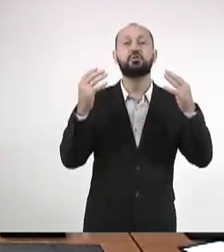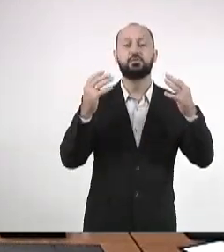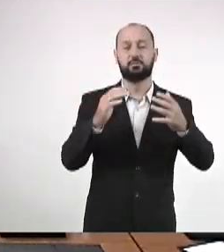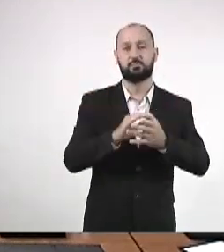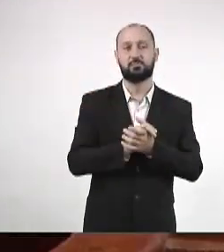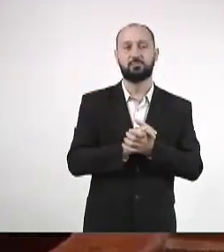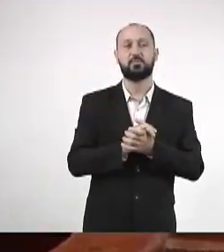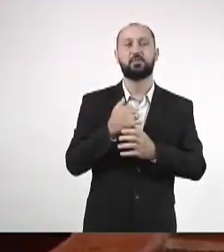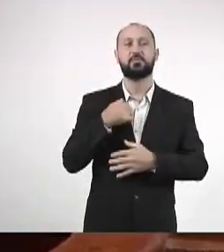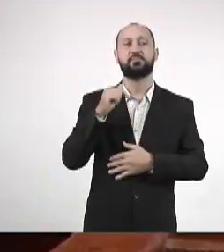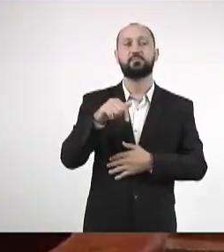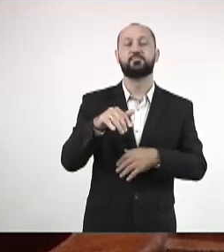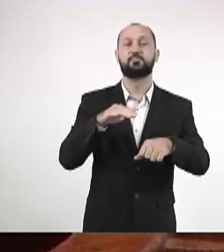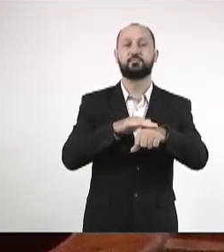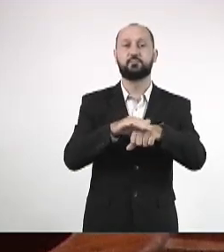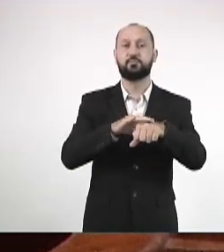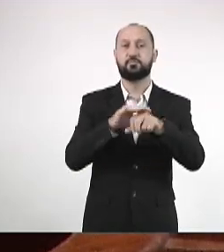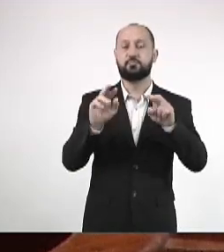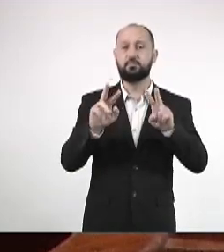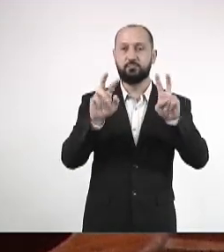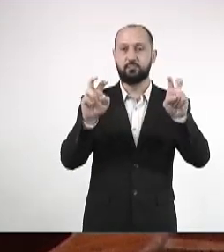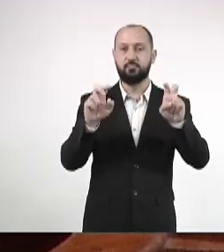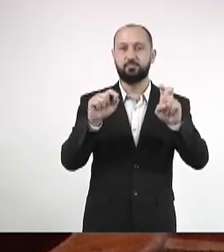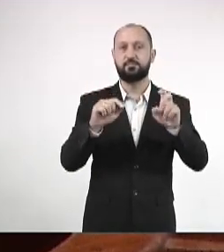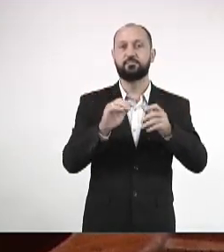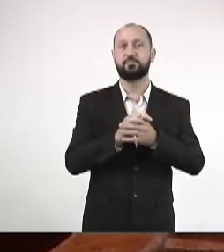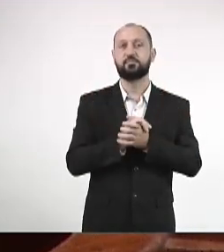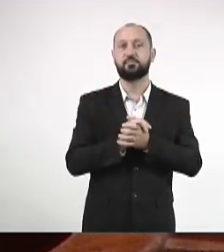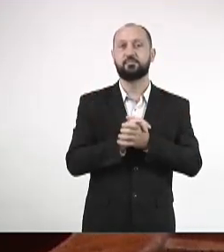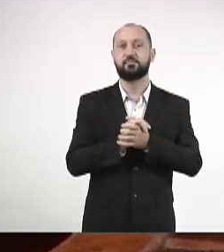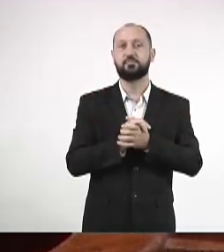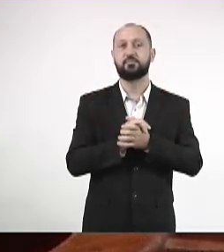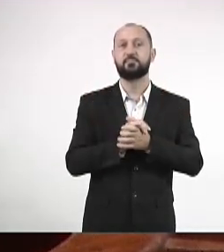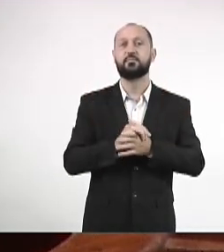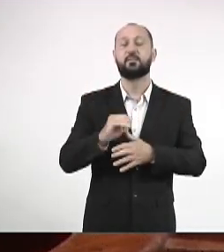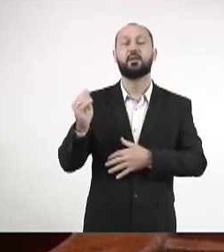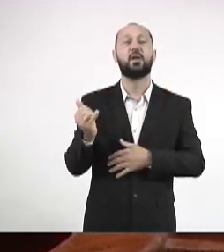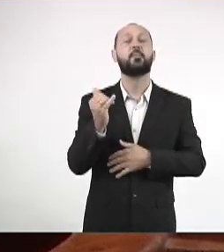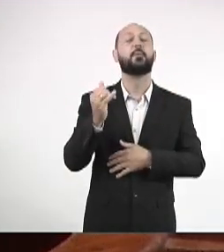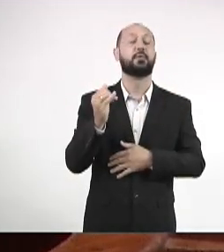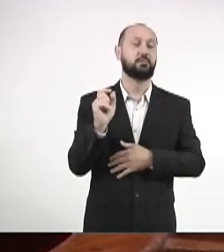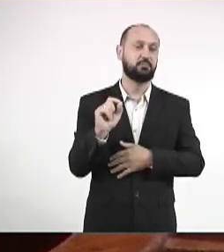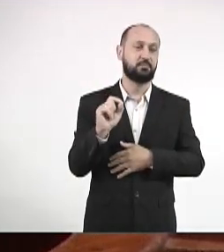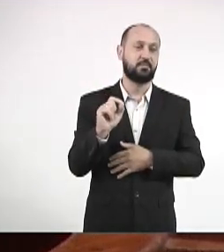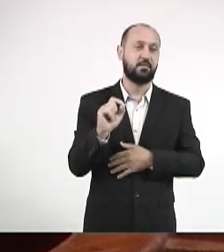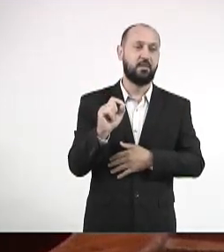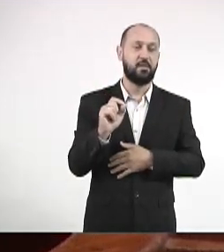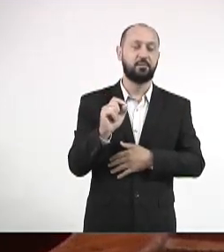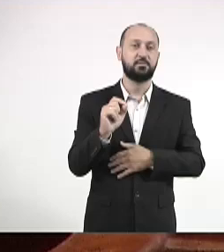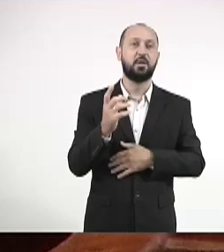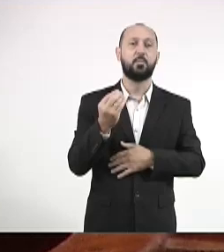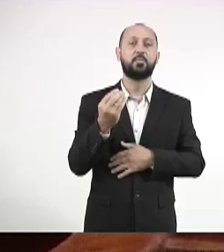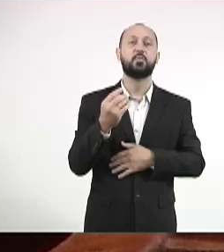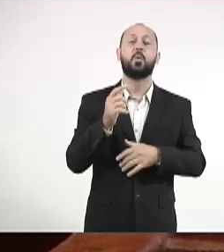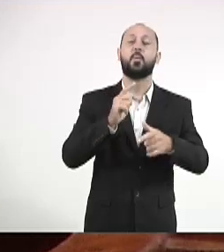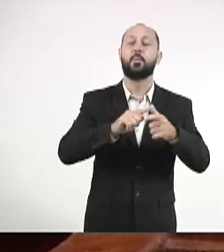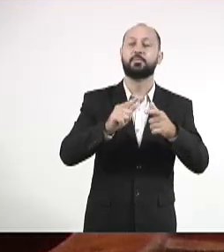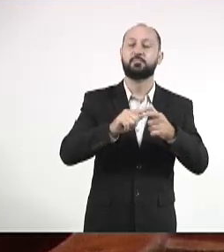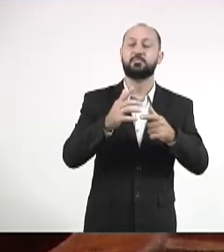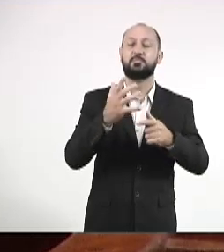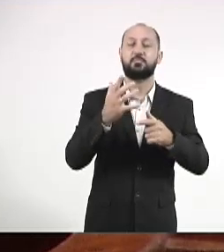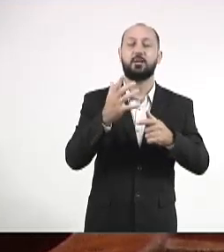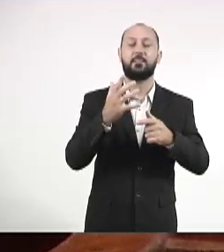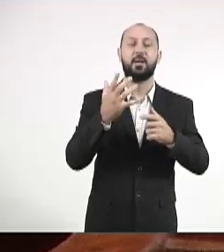vim aqui hoje para falar sobre um tema que é muito importante e que é bastante polêmico também, que